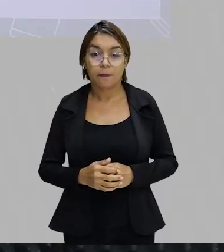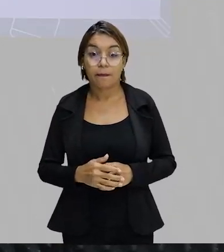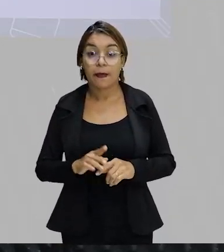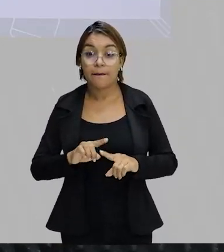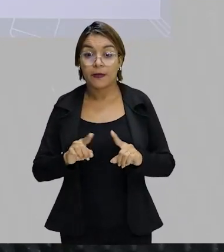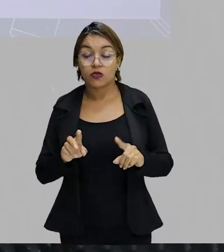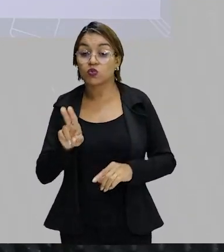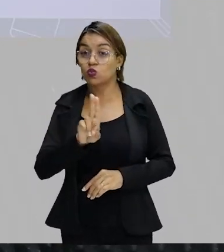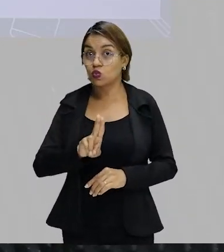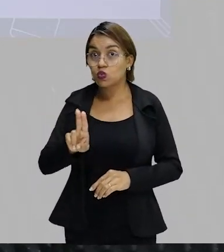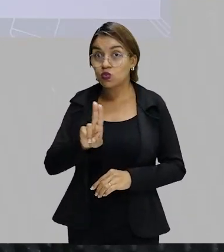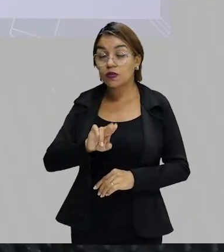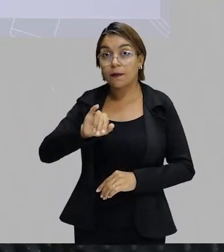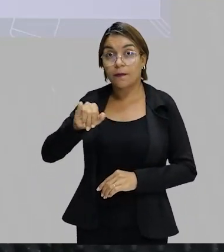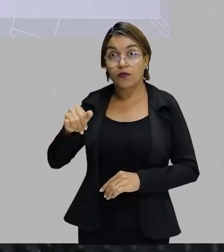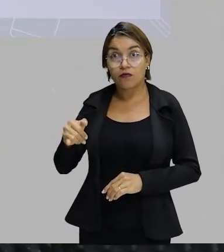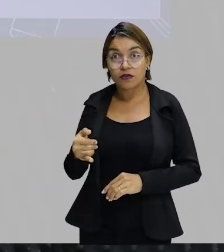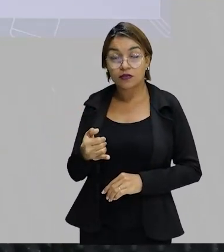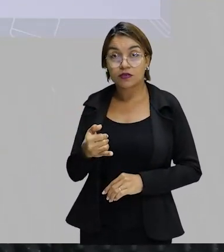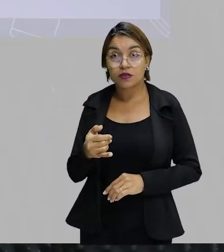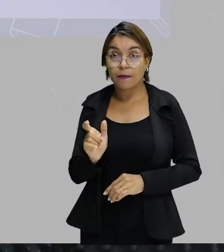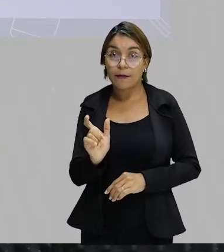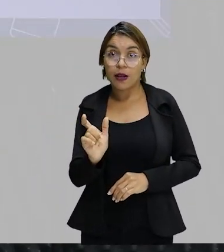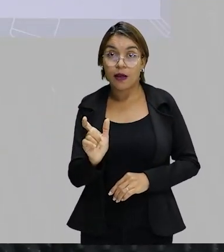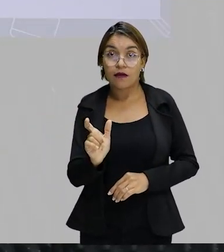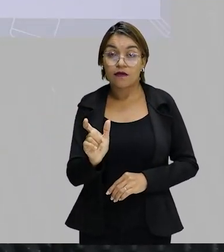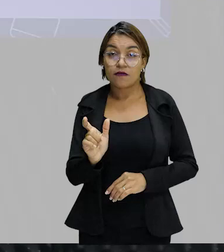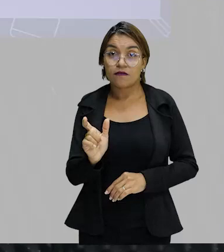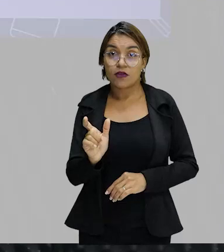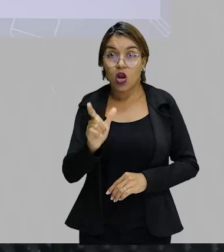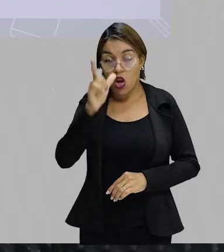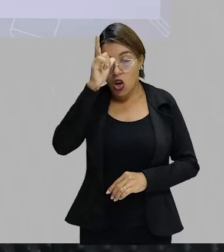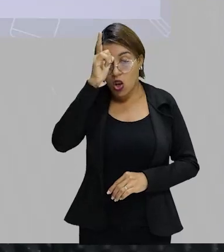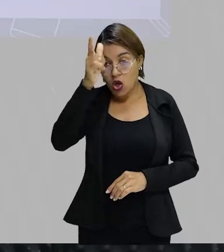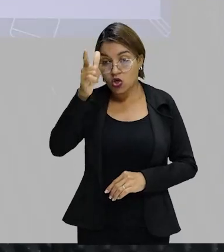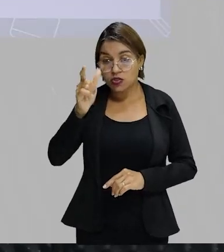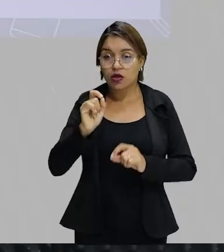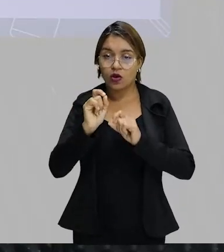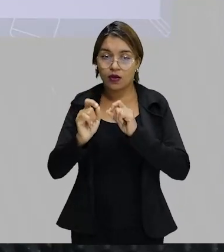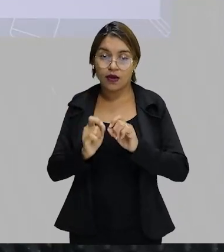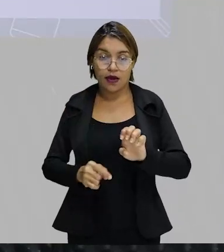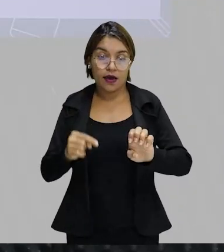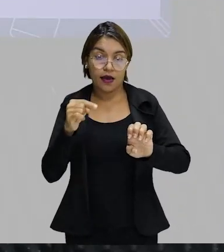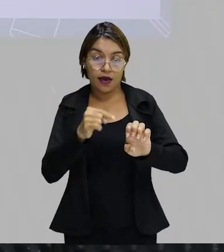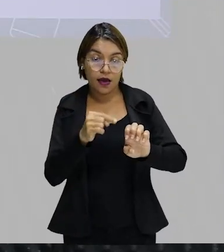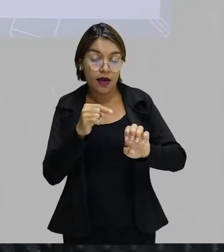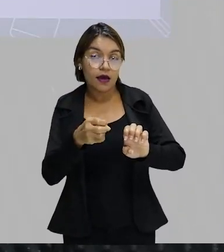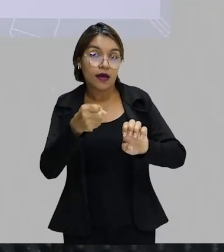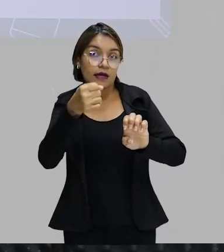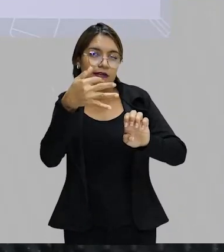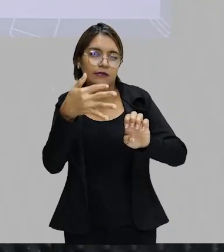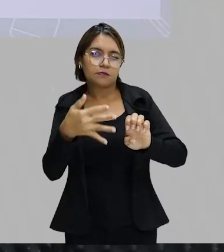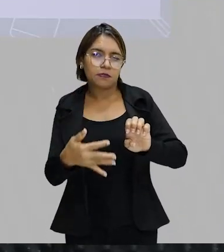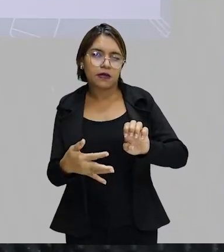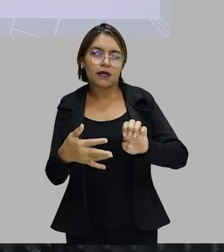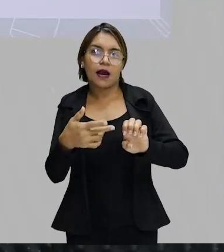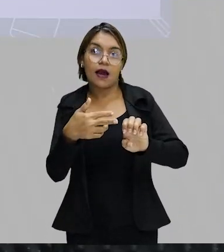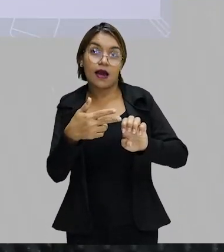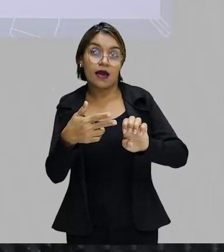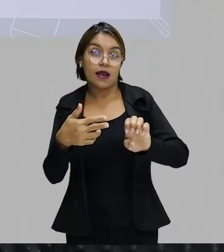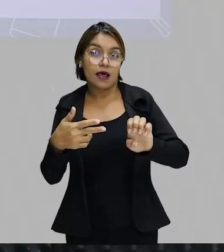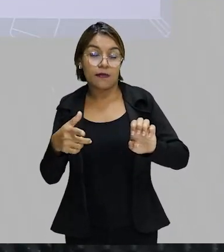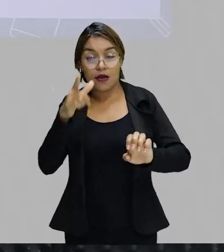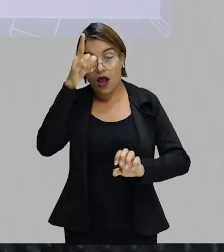Logicamente, utilizando e aproveitando o termo lógica, a letra E é que trata daqueles elementos que a